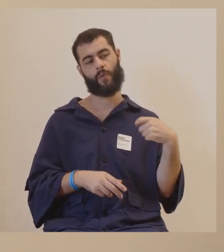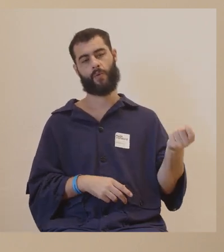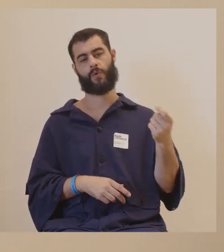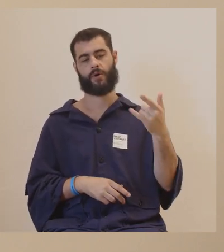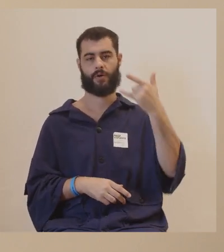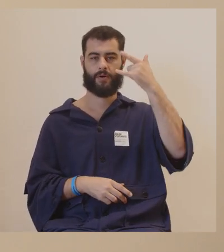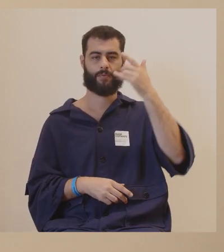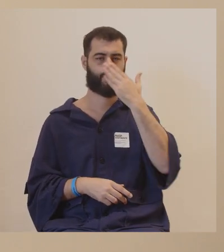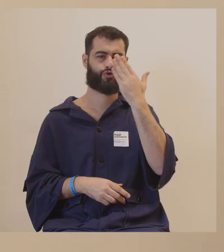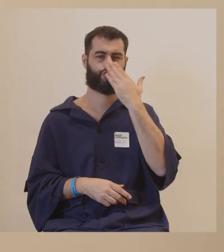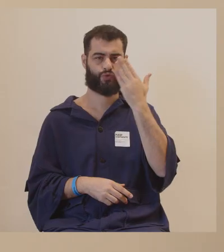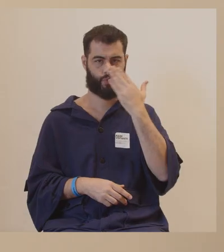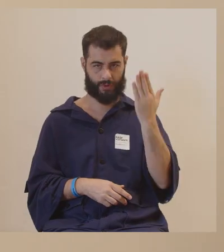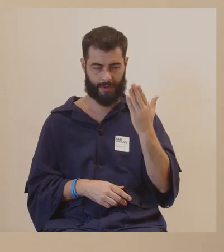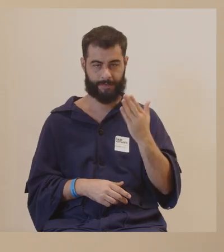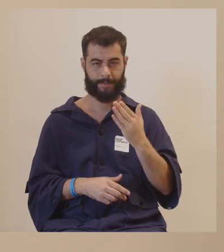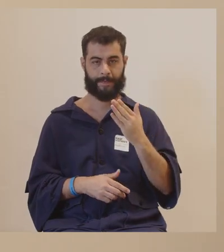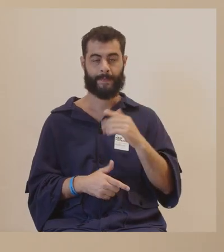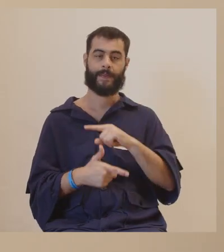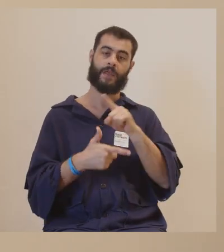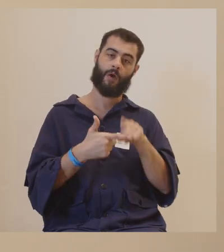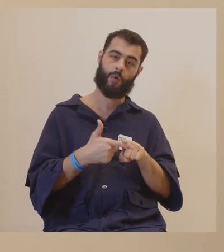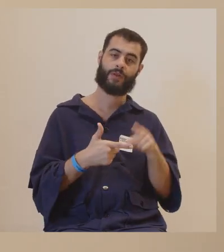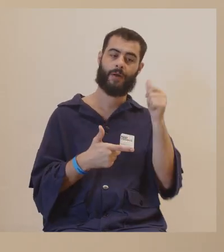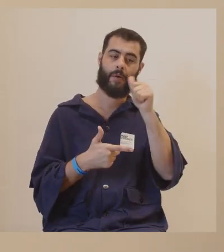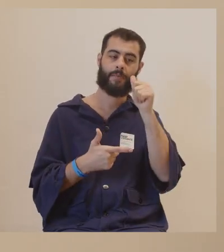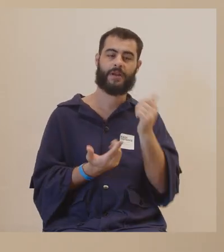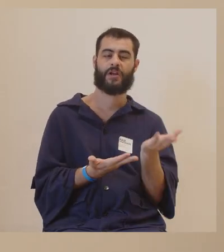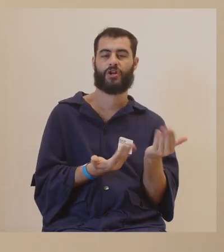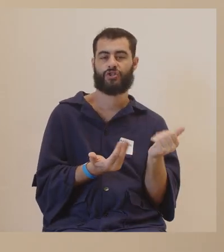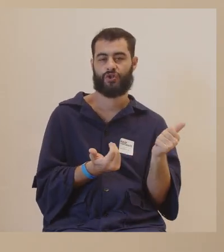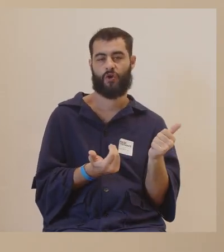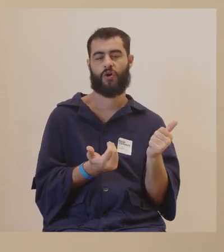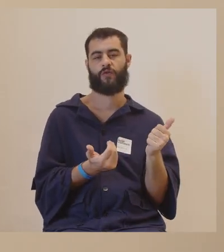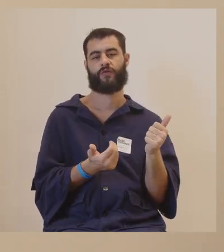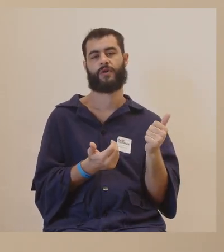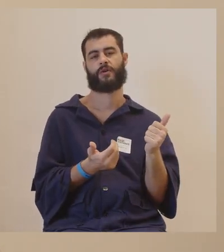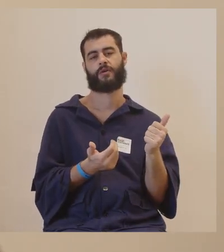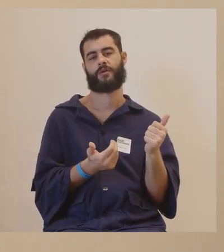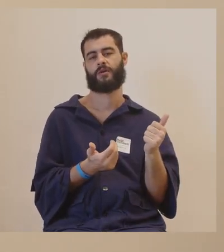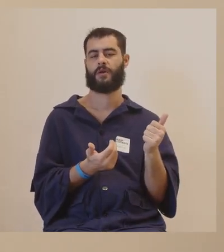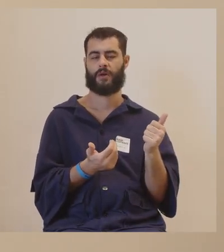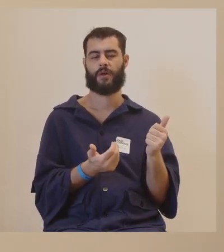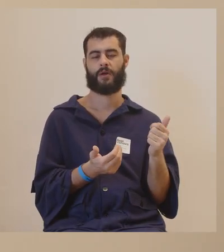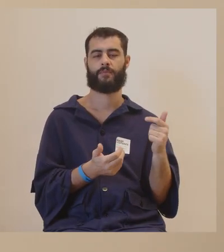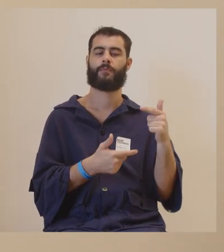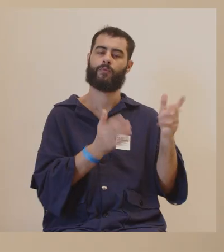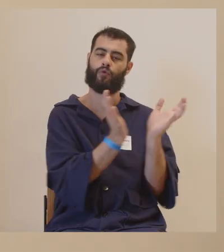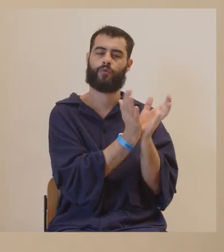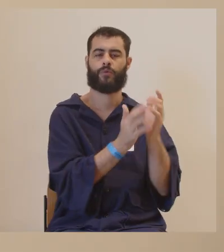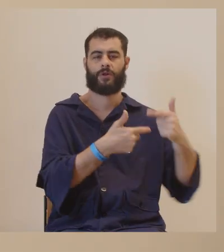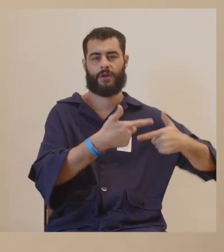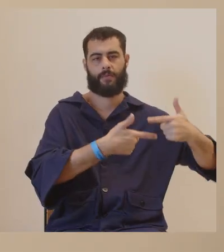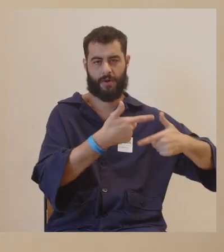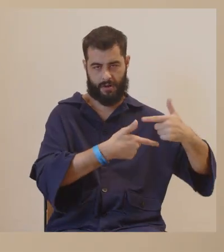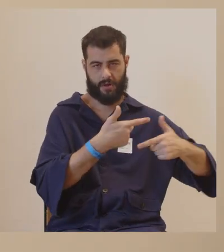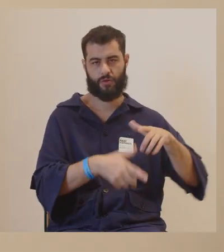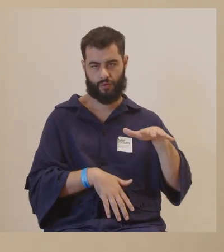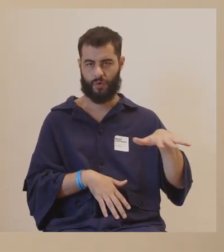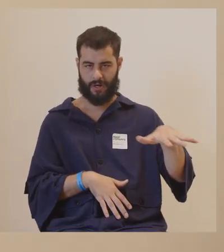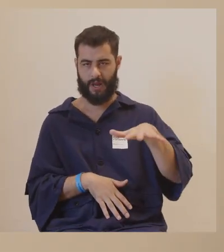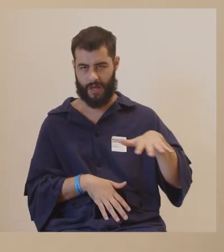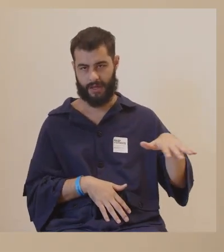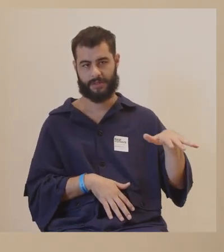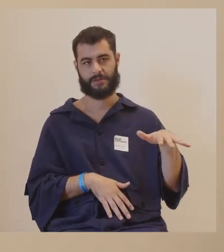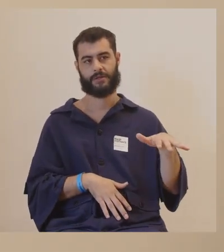de uma casa burguesa, né? Uma jovem da classe trabalhadora que acaba sendo, enfim, a gente diria com